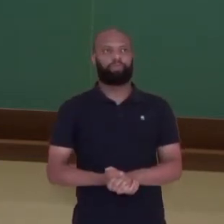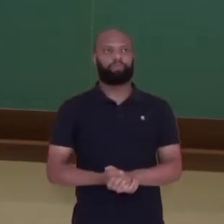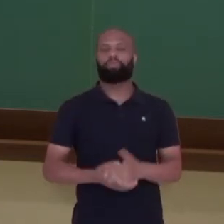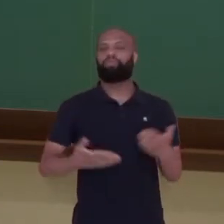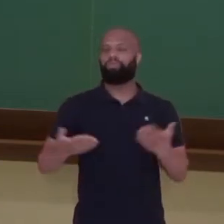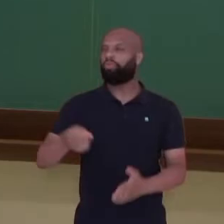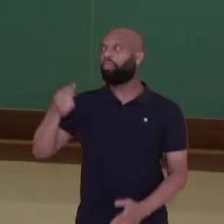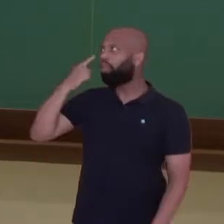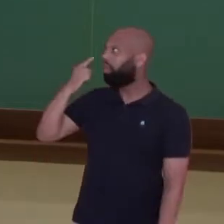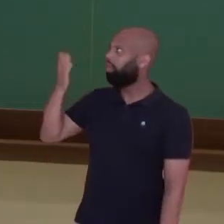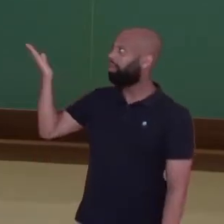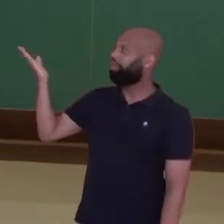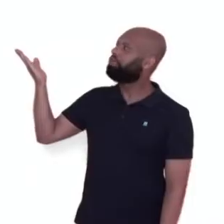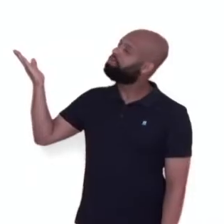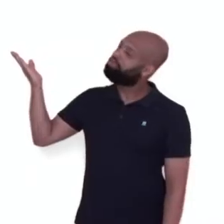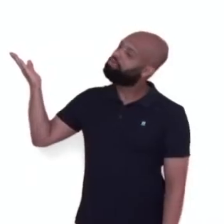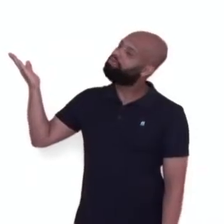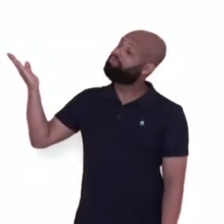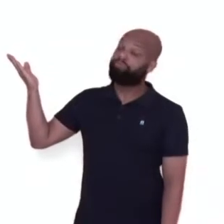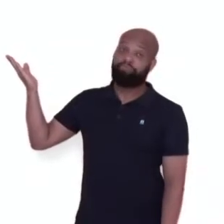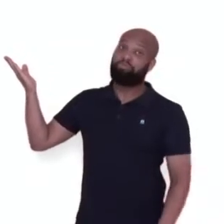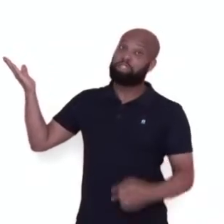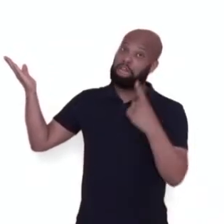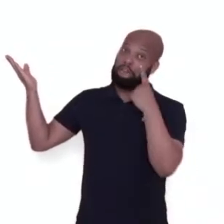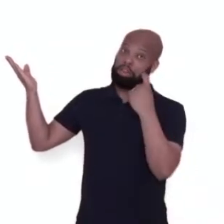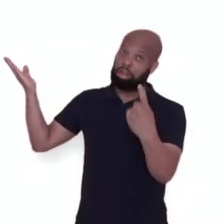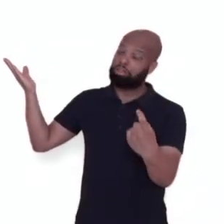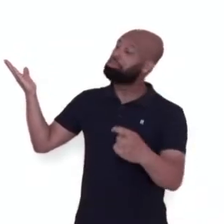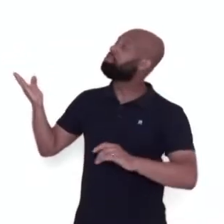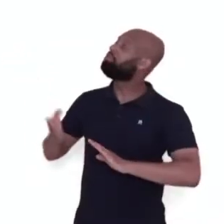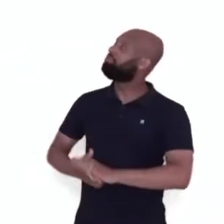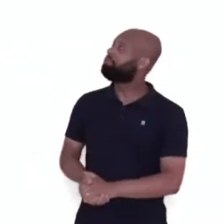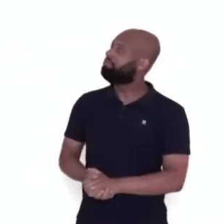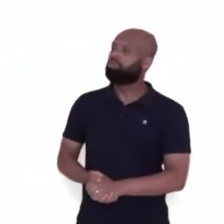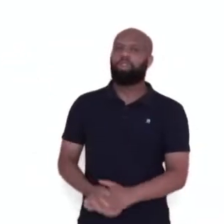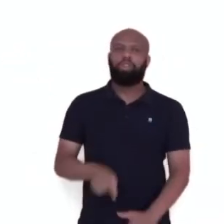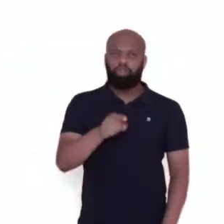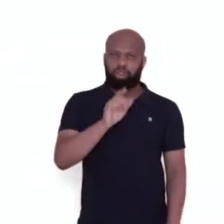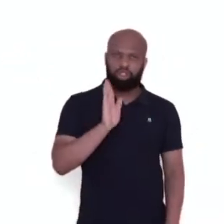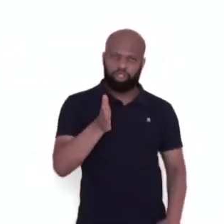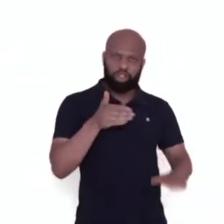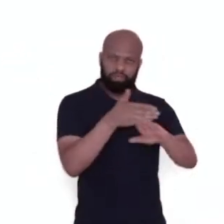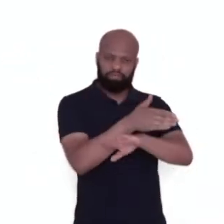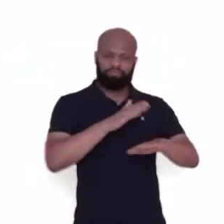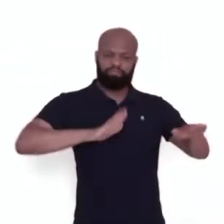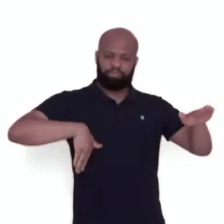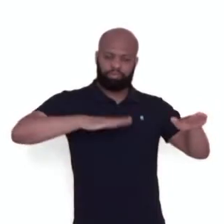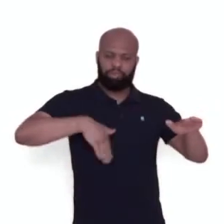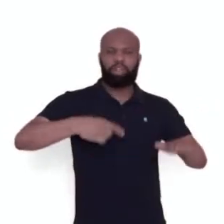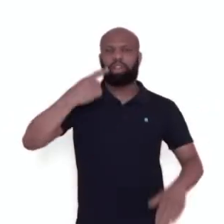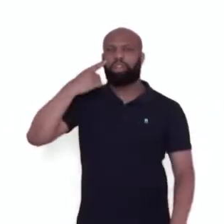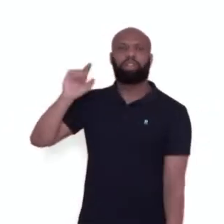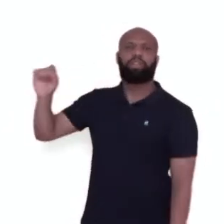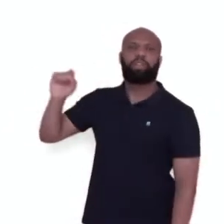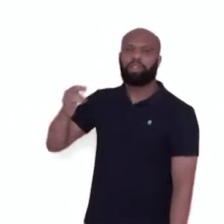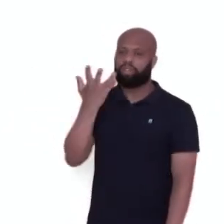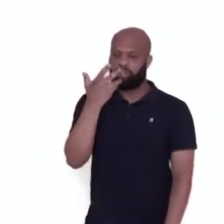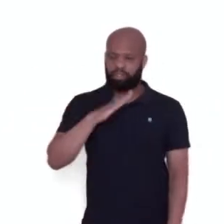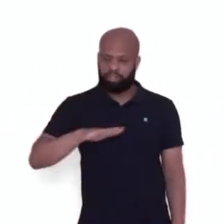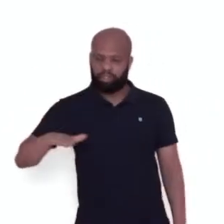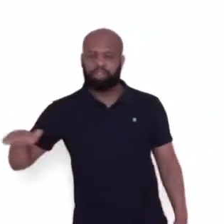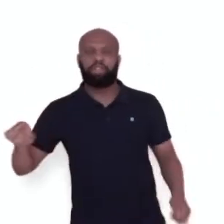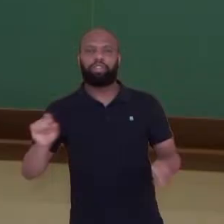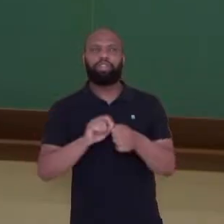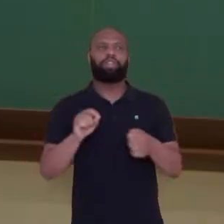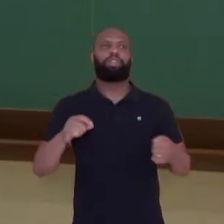dar uma olhada nessa imagem? Olha que interessante. Você já foi para a praia? Repare o que essas crianças estão